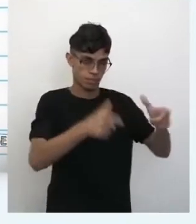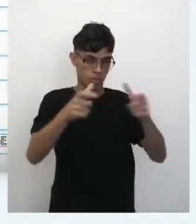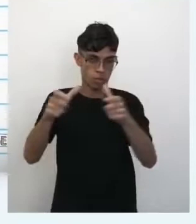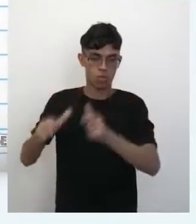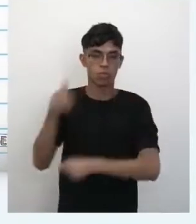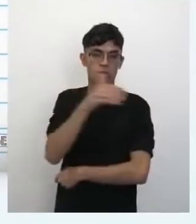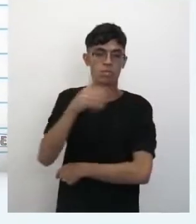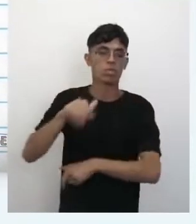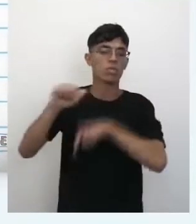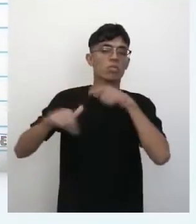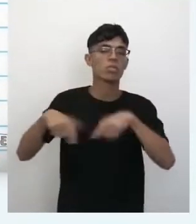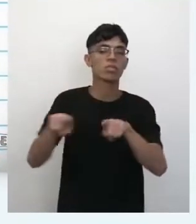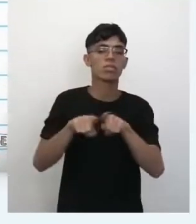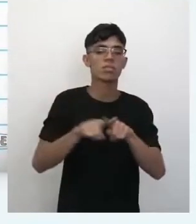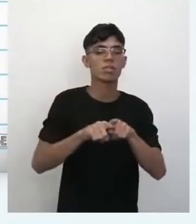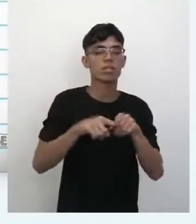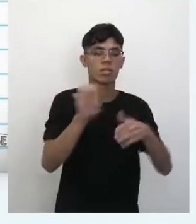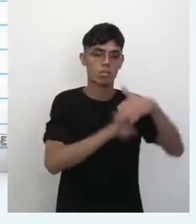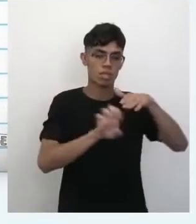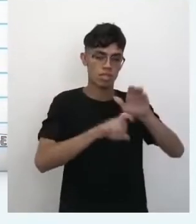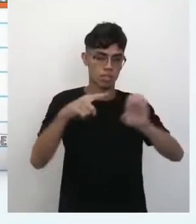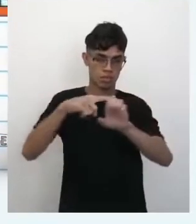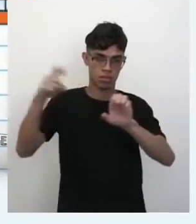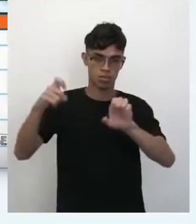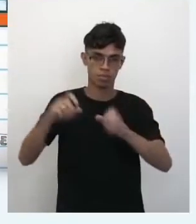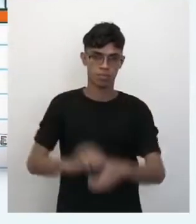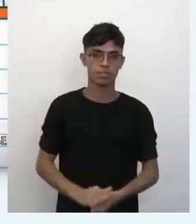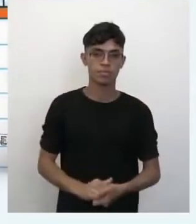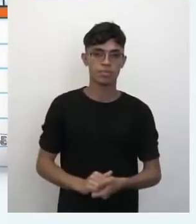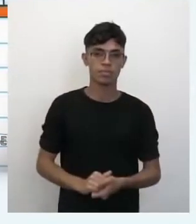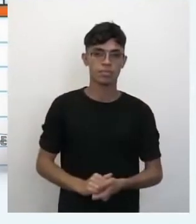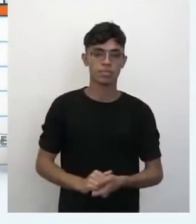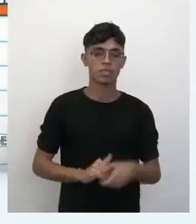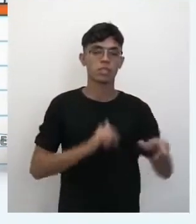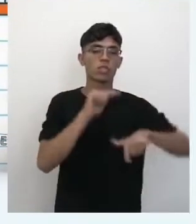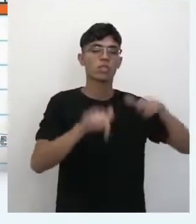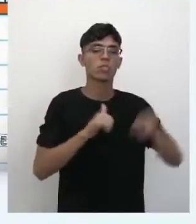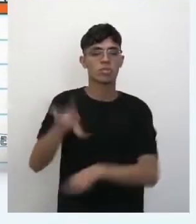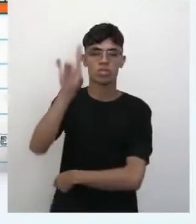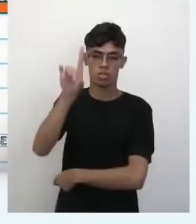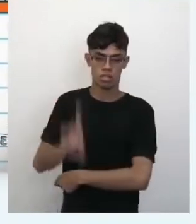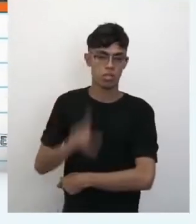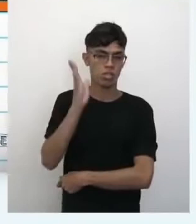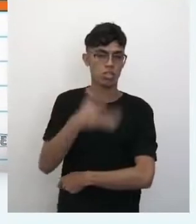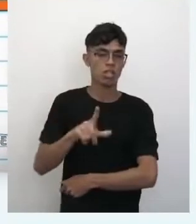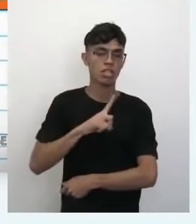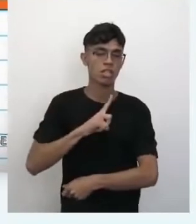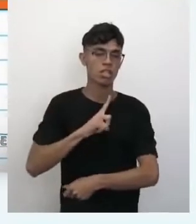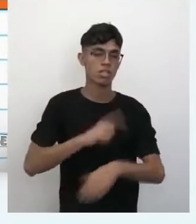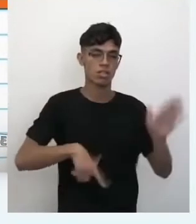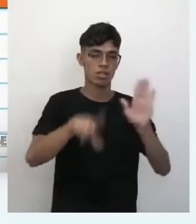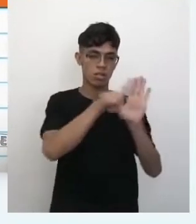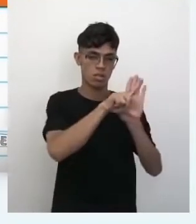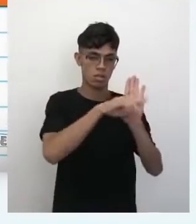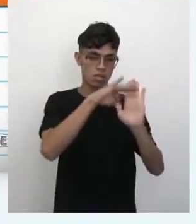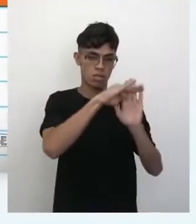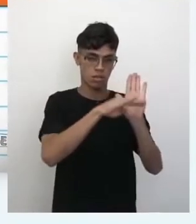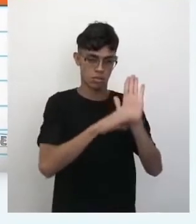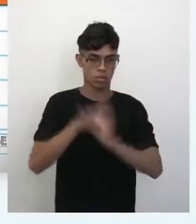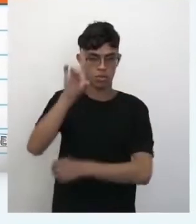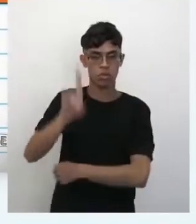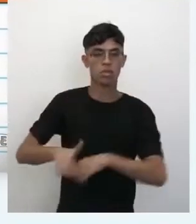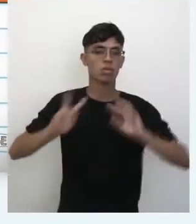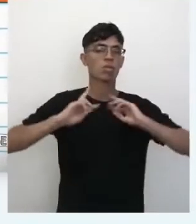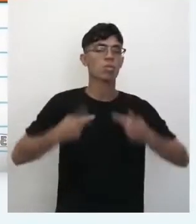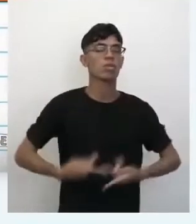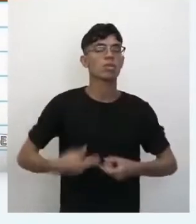de trabalho, além de micro, pequenas e médias empresas. O direito ao trabalho é um direito já previsto na Declaração Universal dos Direitos